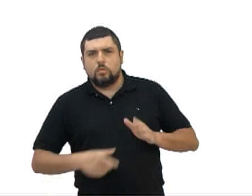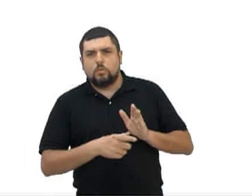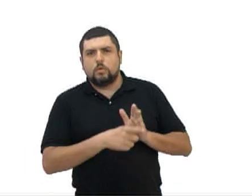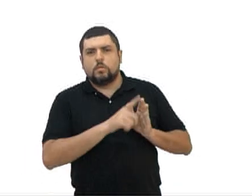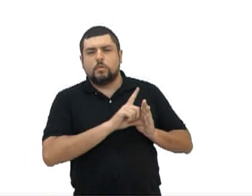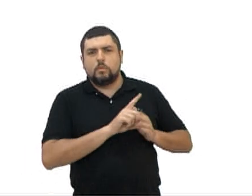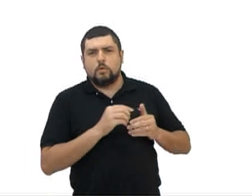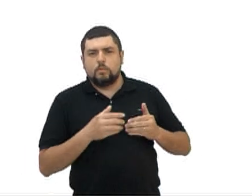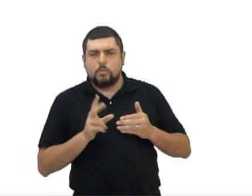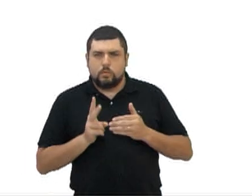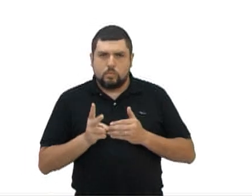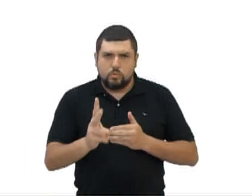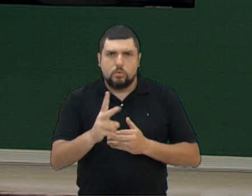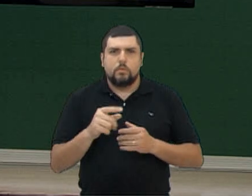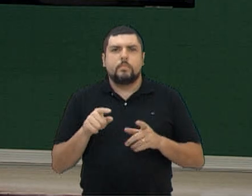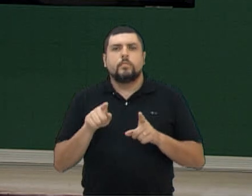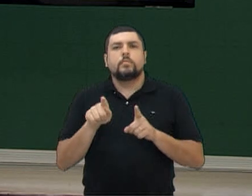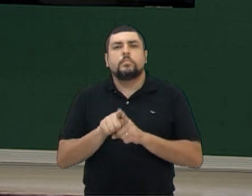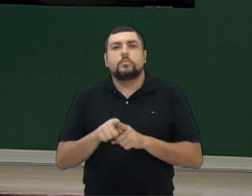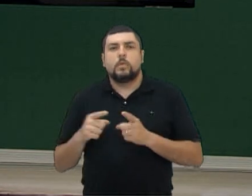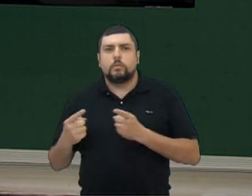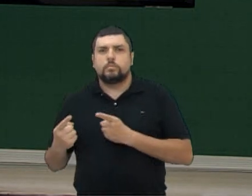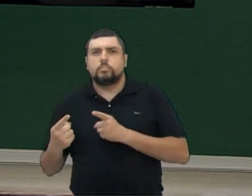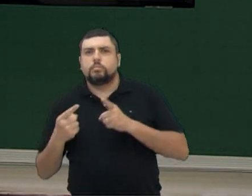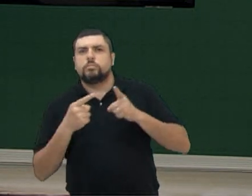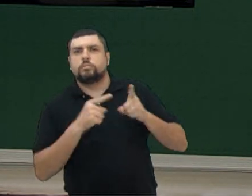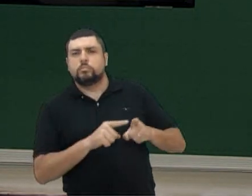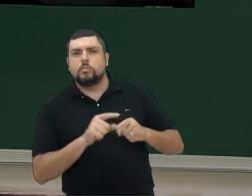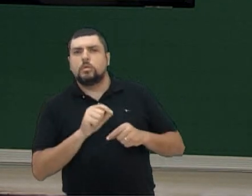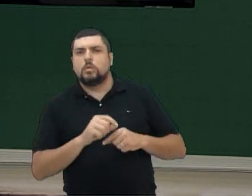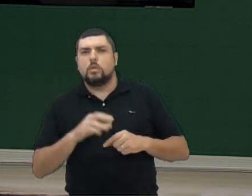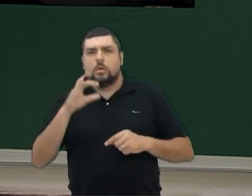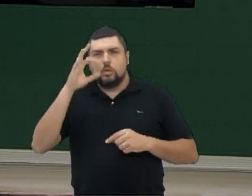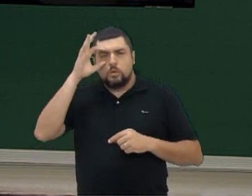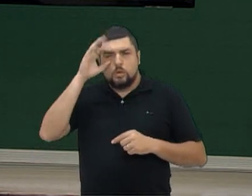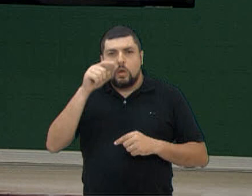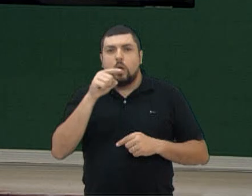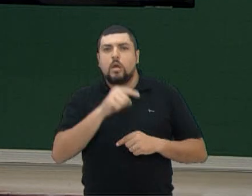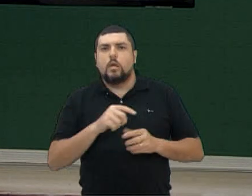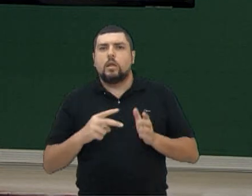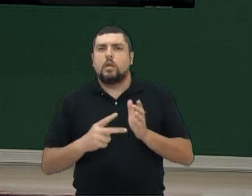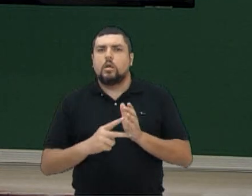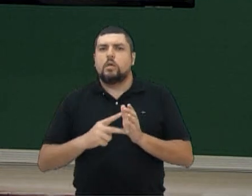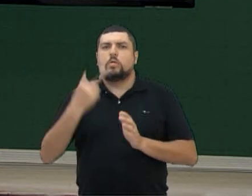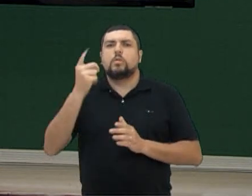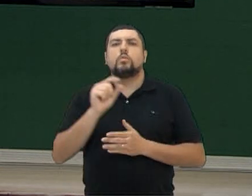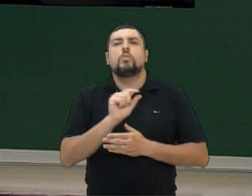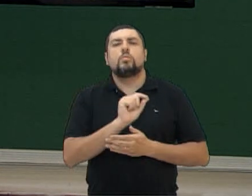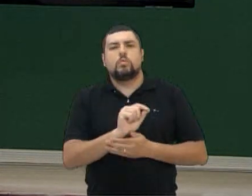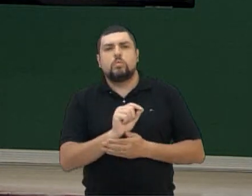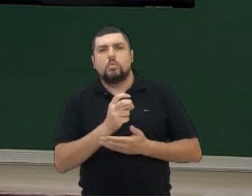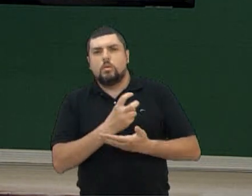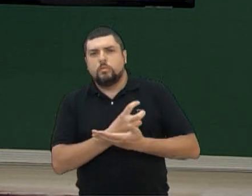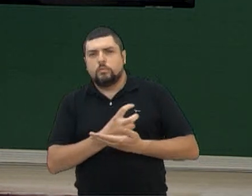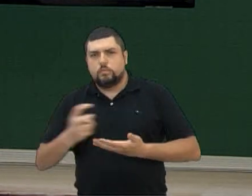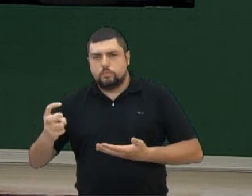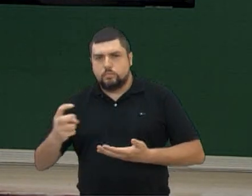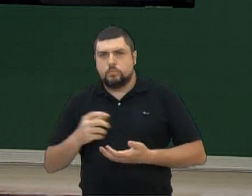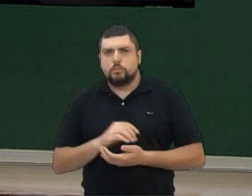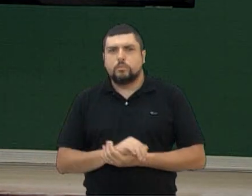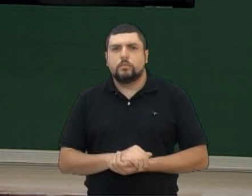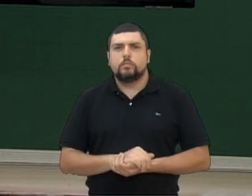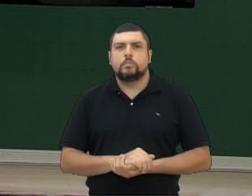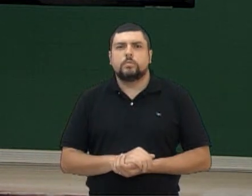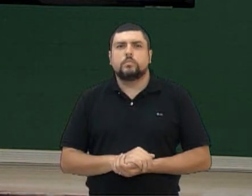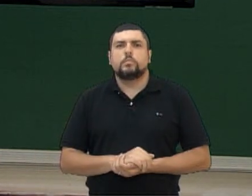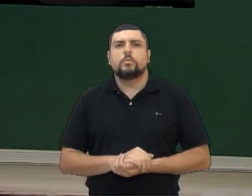com a oposição crescente ao governo da presidente Dilma, ela foi a segunda presidente na Nova República a sofrer o